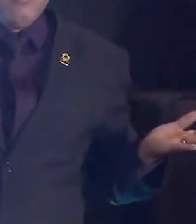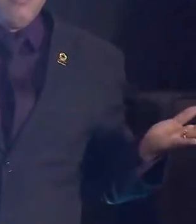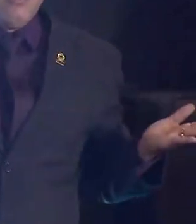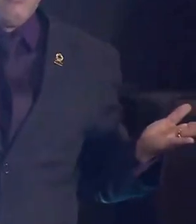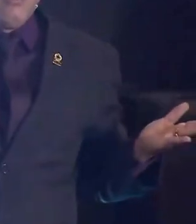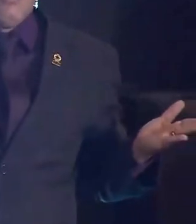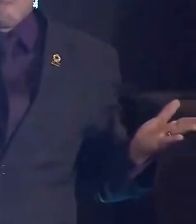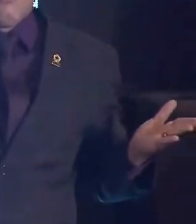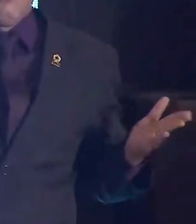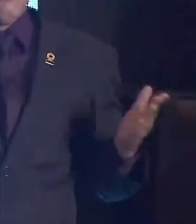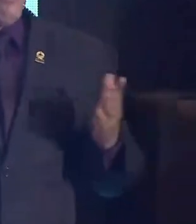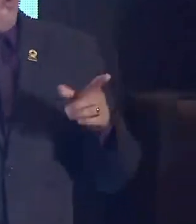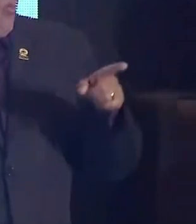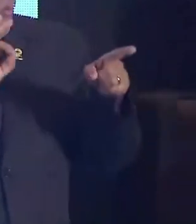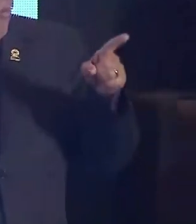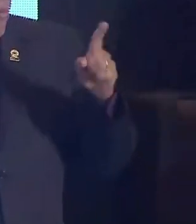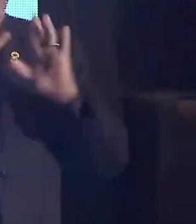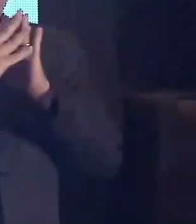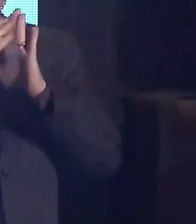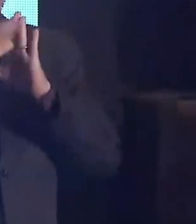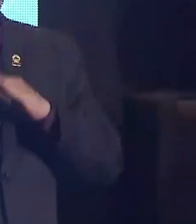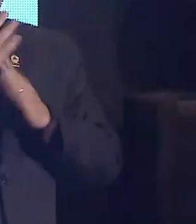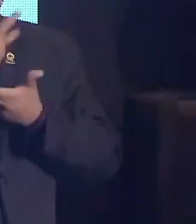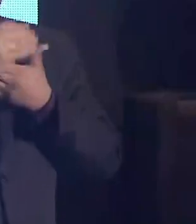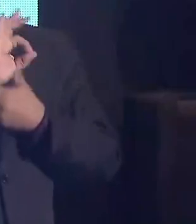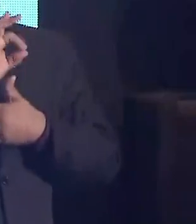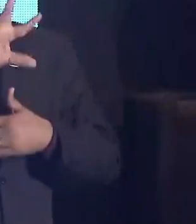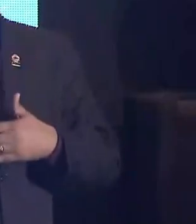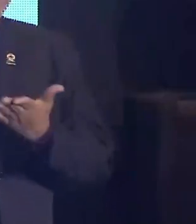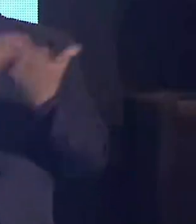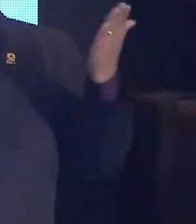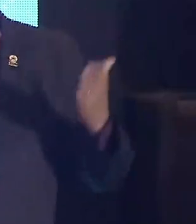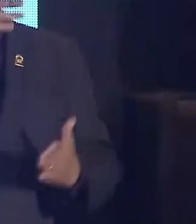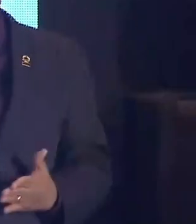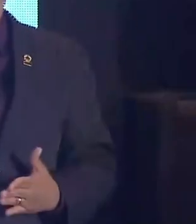sob o risco de perder mais do que clientes, perder lucro.